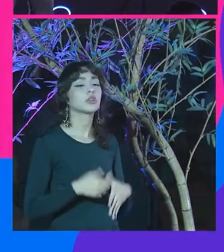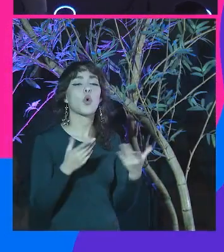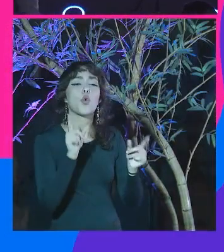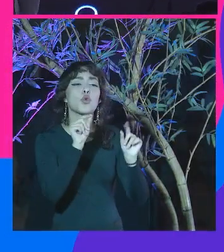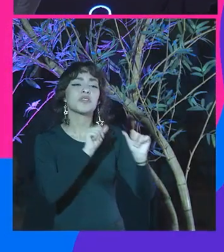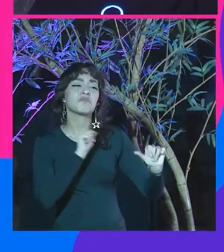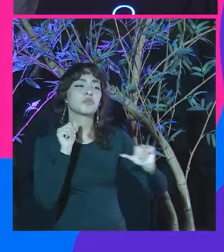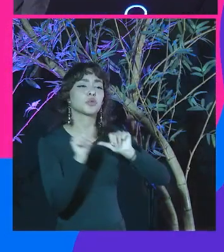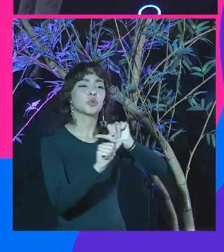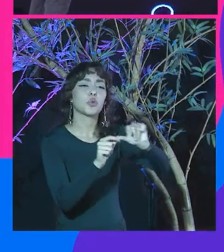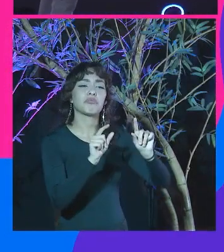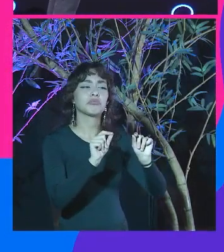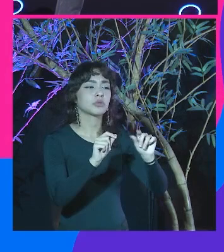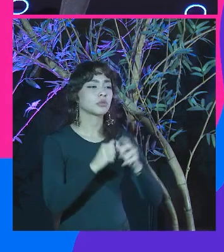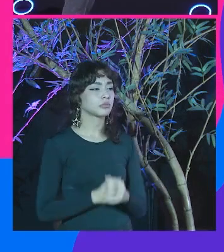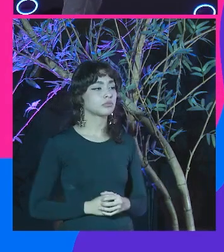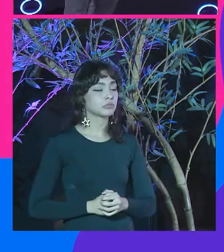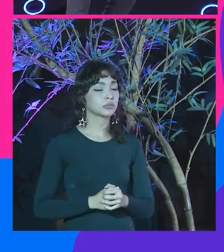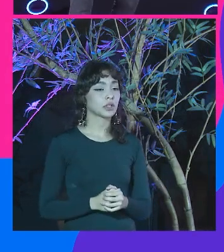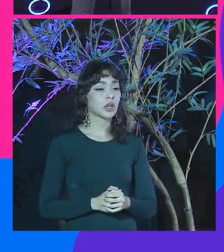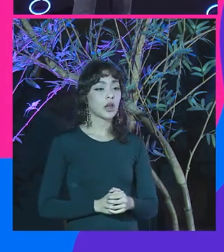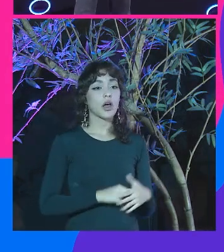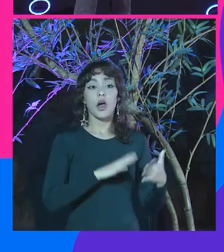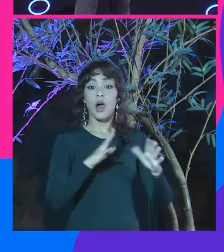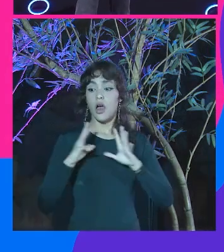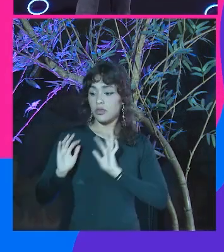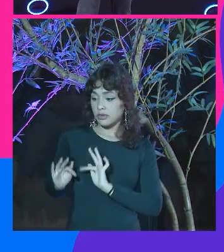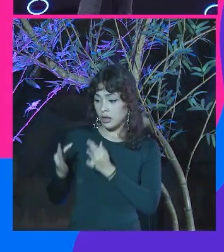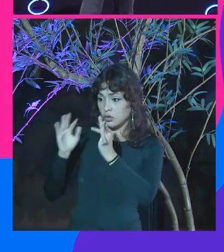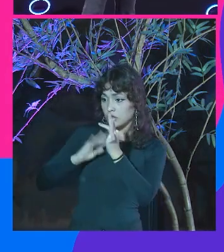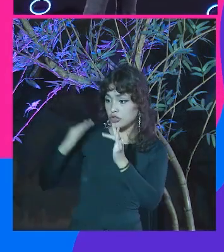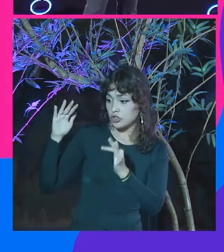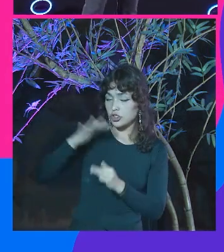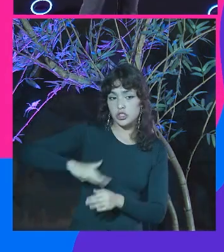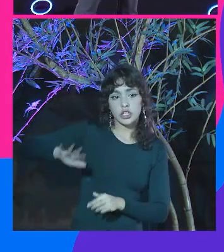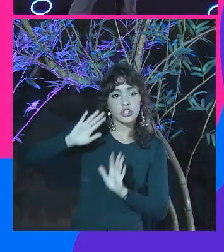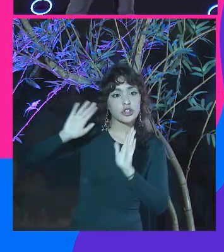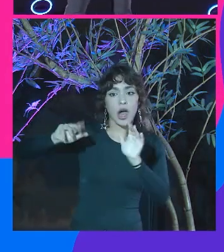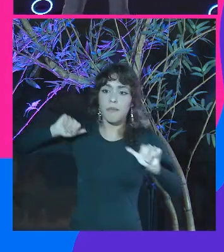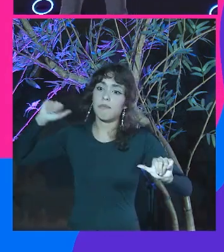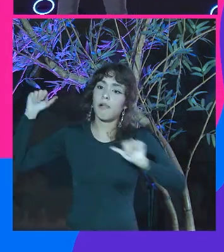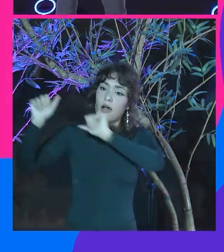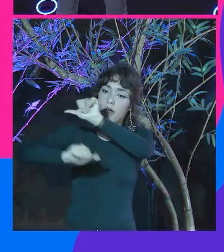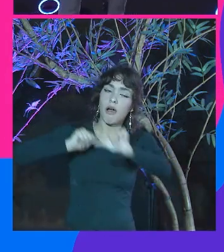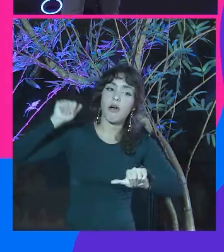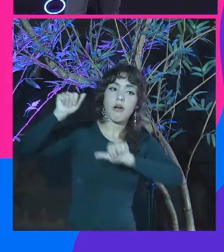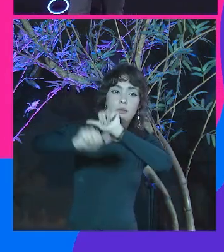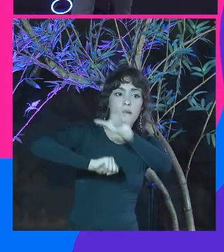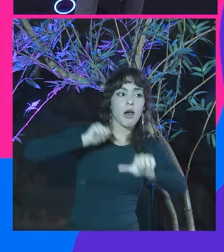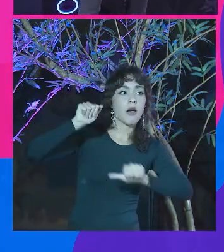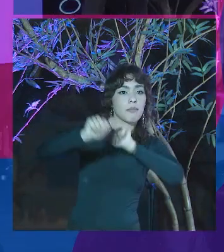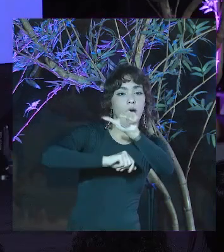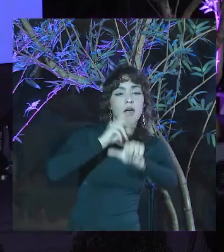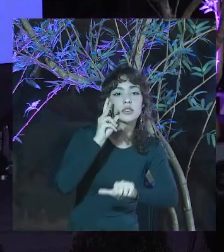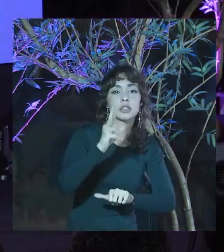Bom, a gente teve a evolução de toda a tecnologia, vocês estão vendo isso a todo momento, todo mundo está falando sobre